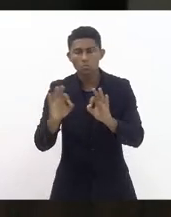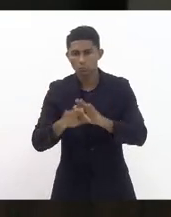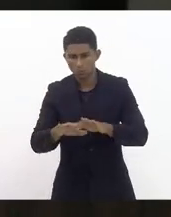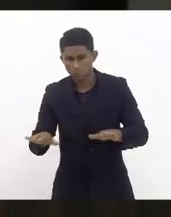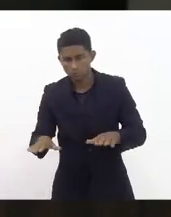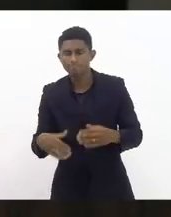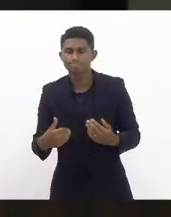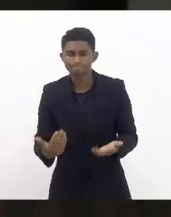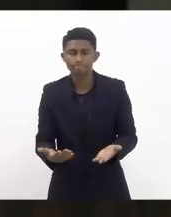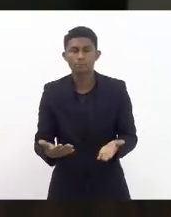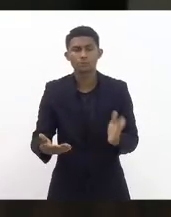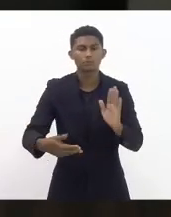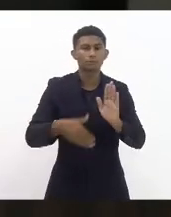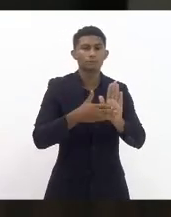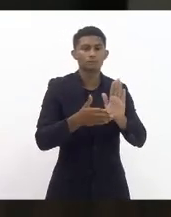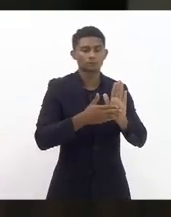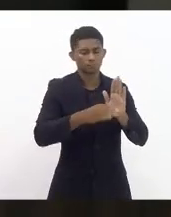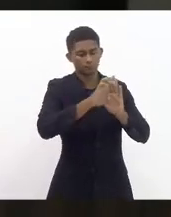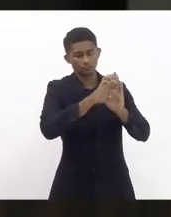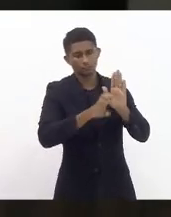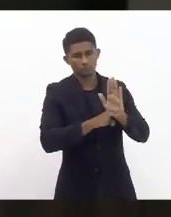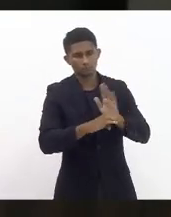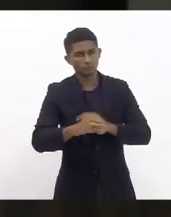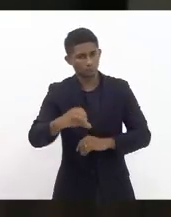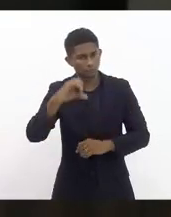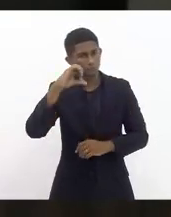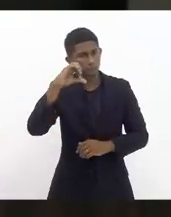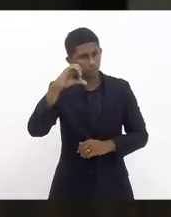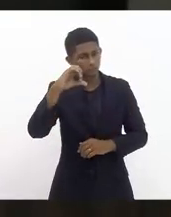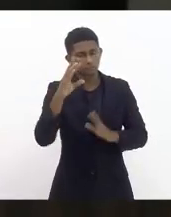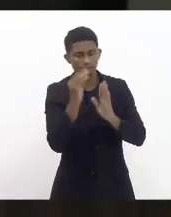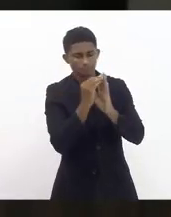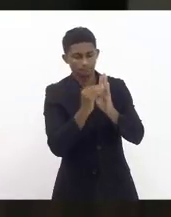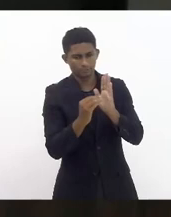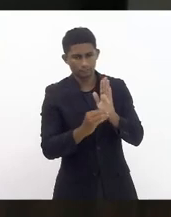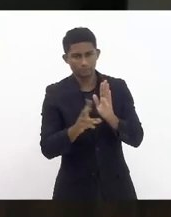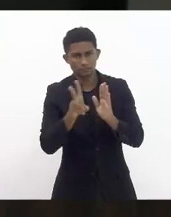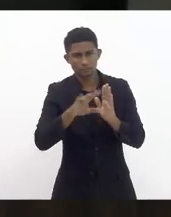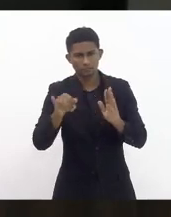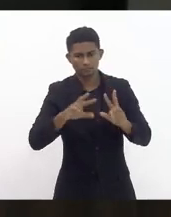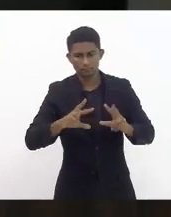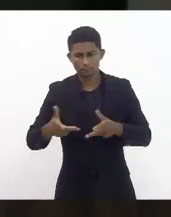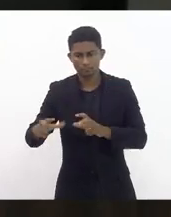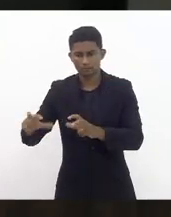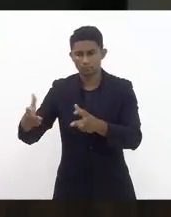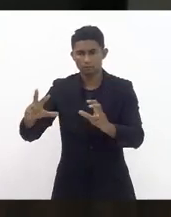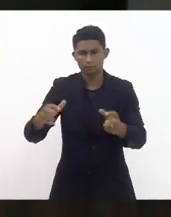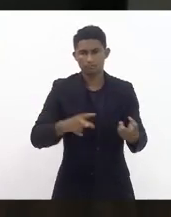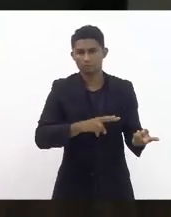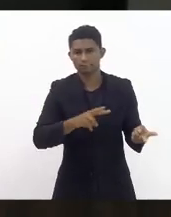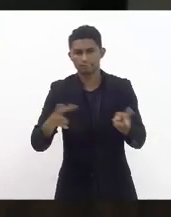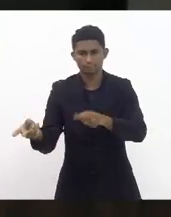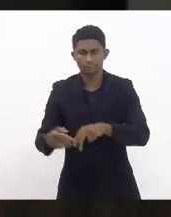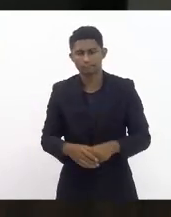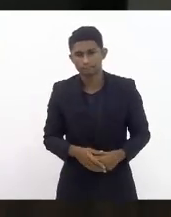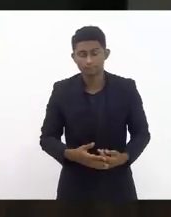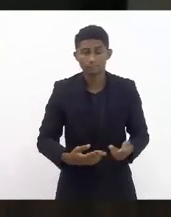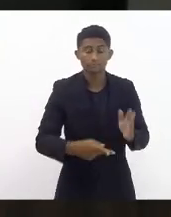discussão, o presidente de proposta recebeu 9 emendas e retorna às comissões. Anuncio o projeto